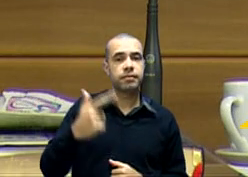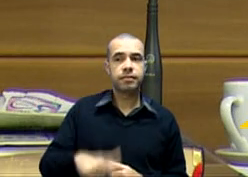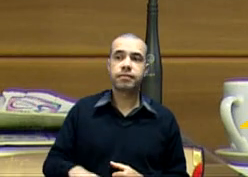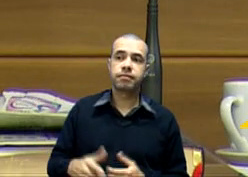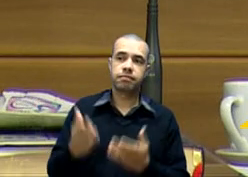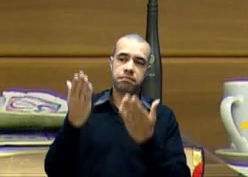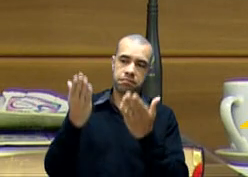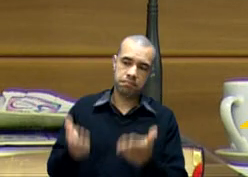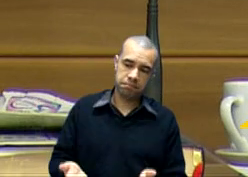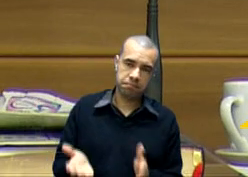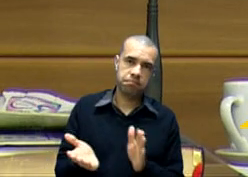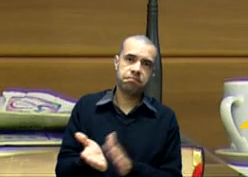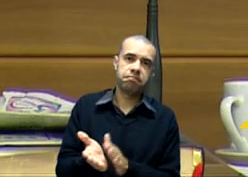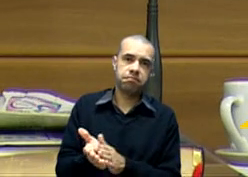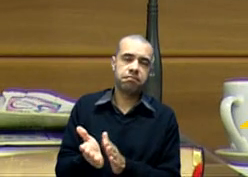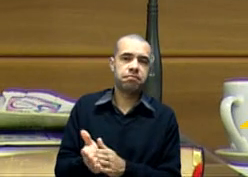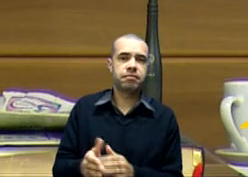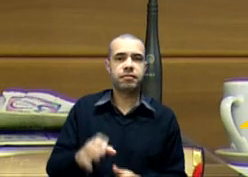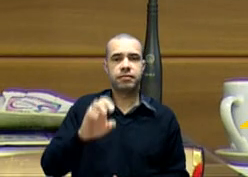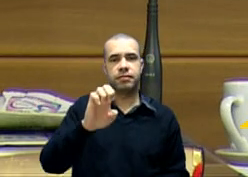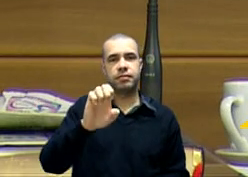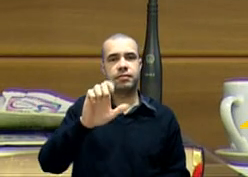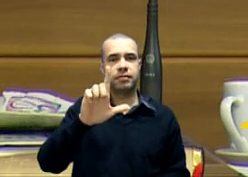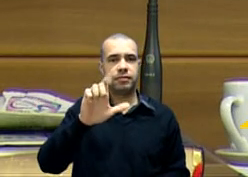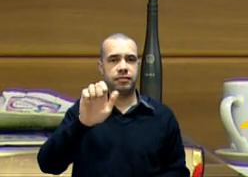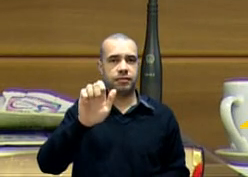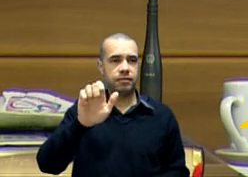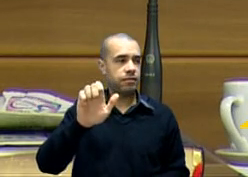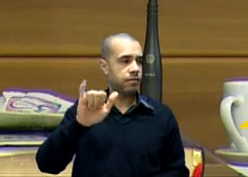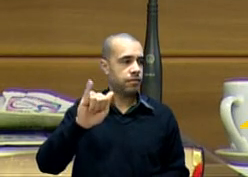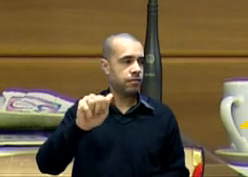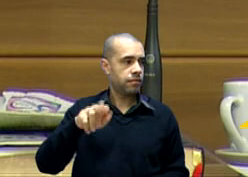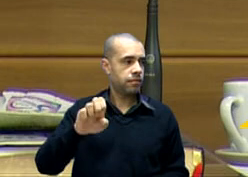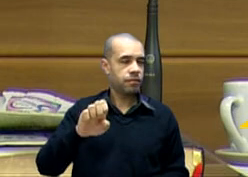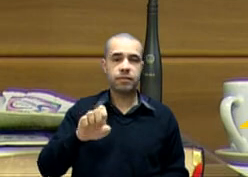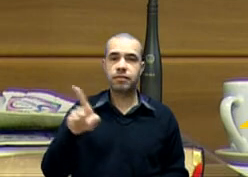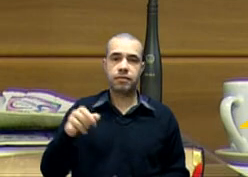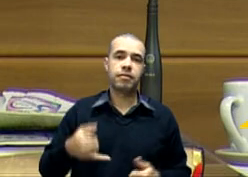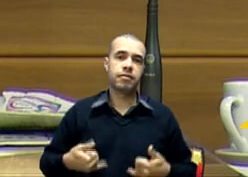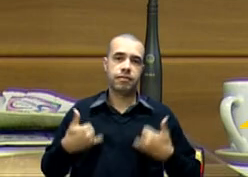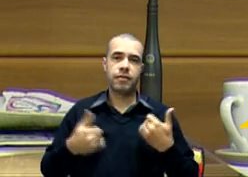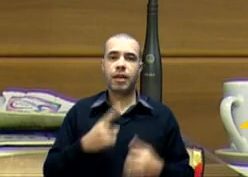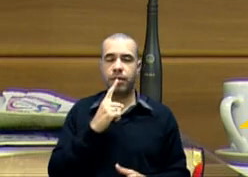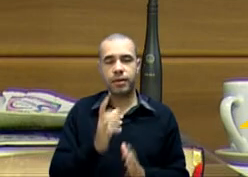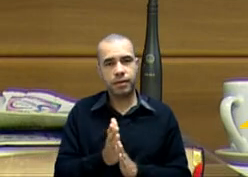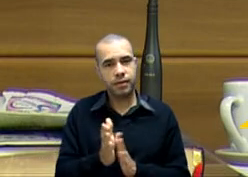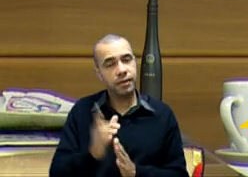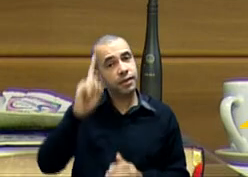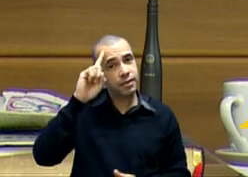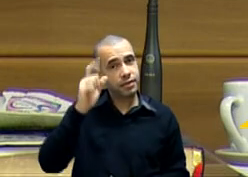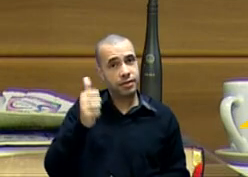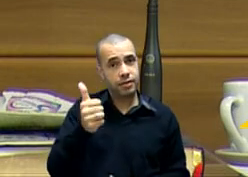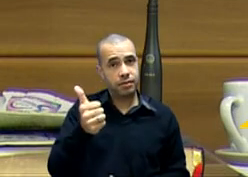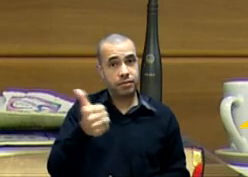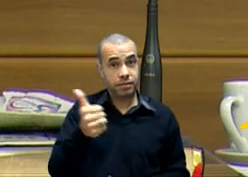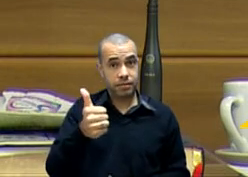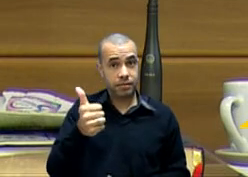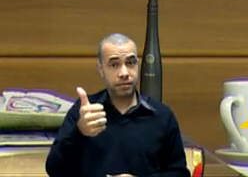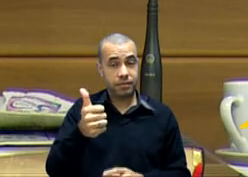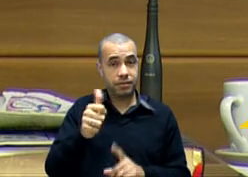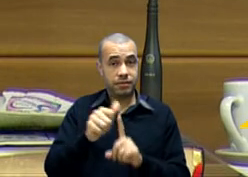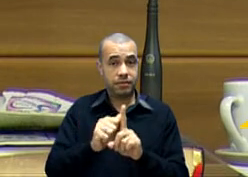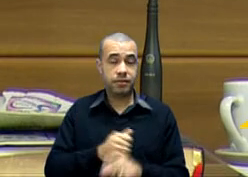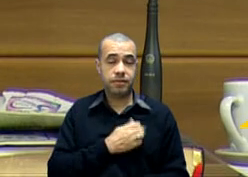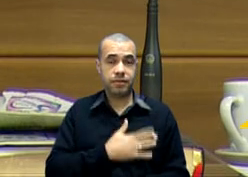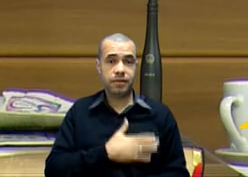de congratulações à senhora Elaine Cristina Moraes, pela passagem de sua data natalícia, comemorada no dia 1º de agosto, quem